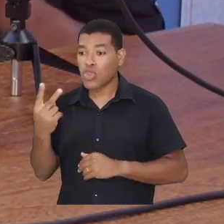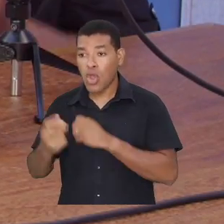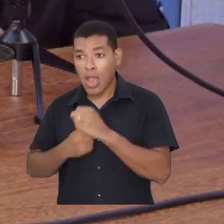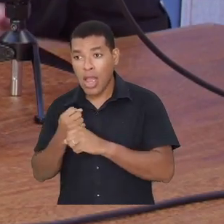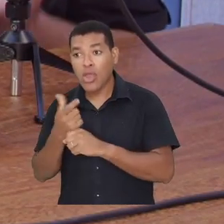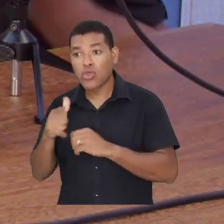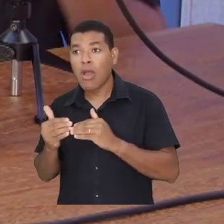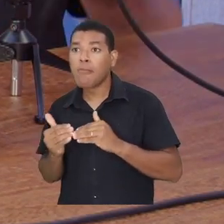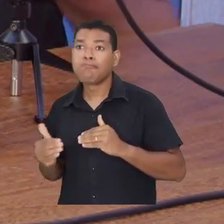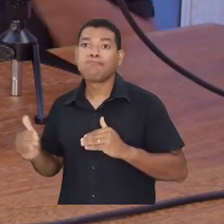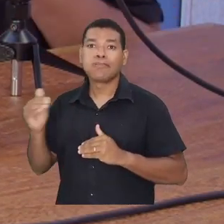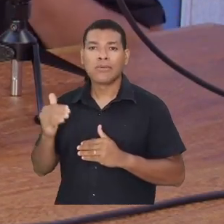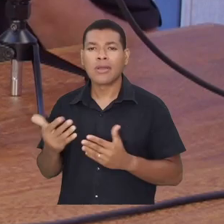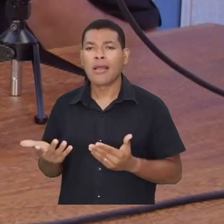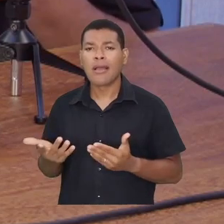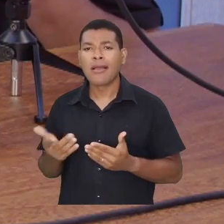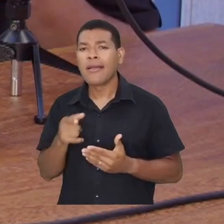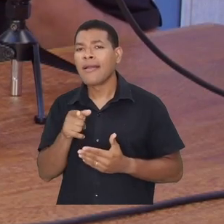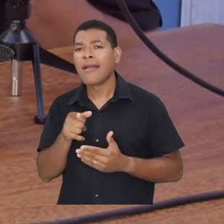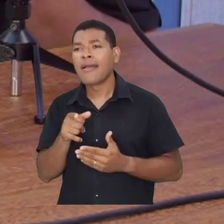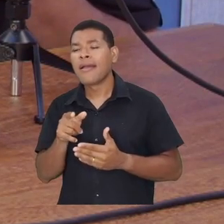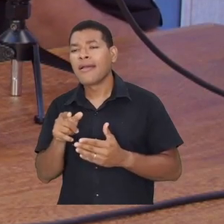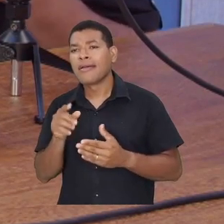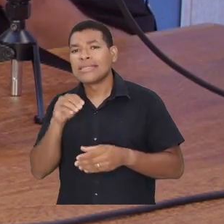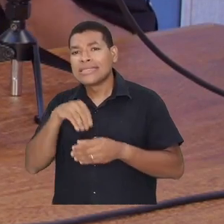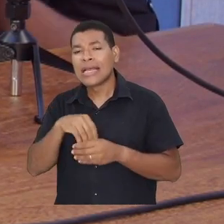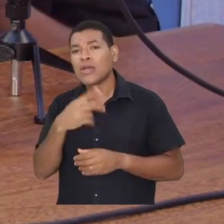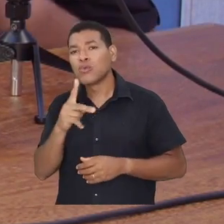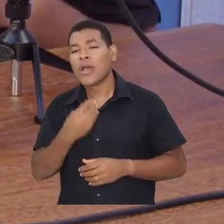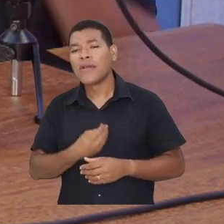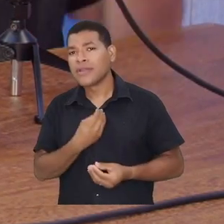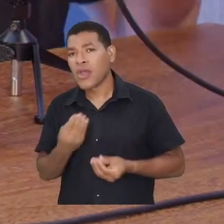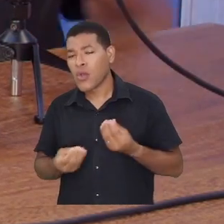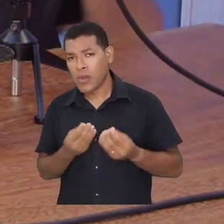de novo. Mas até onde isso vai te preencher de fato? Uhum.